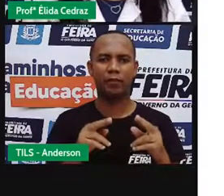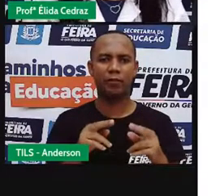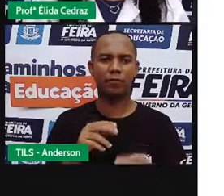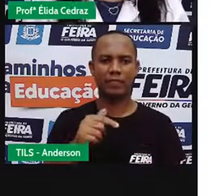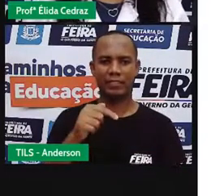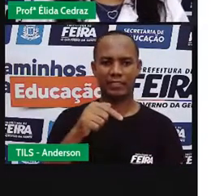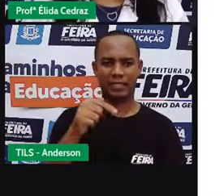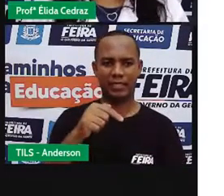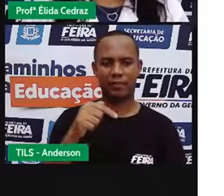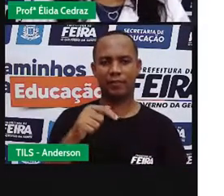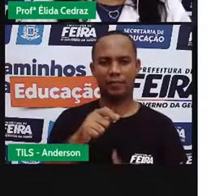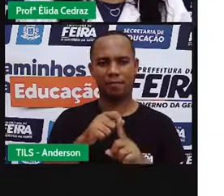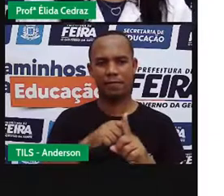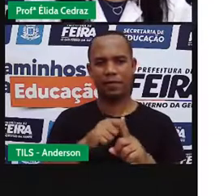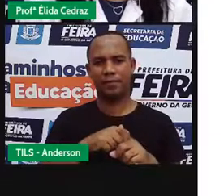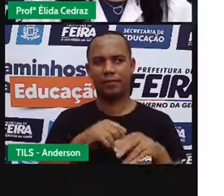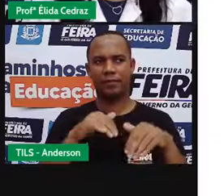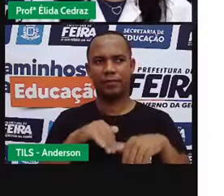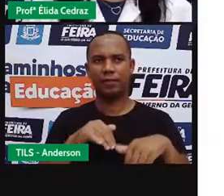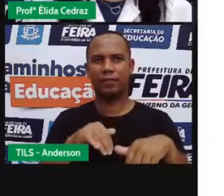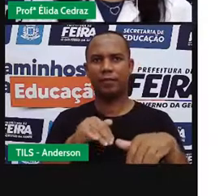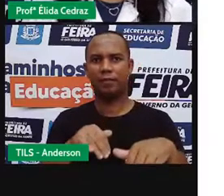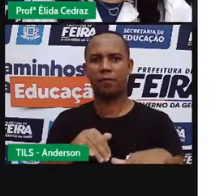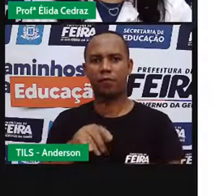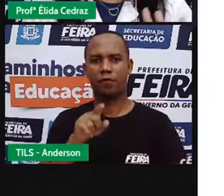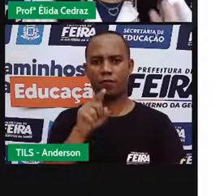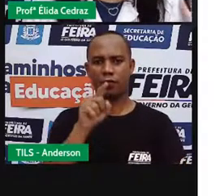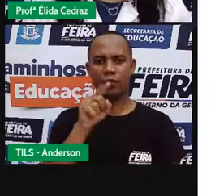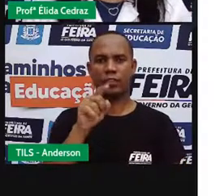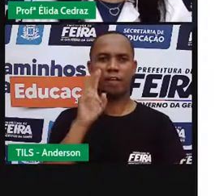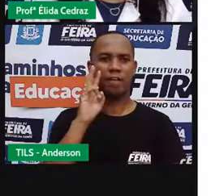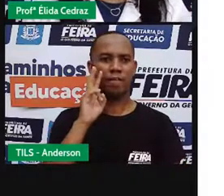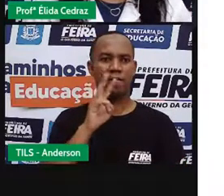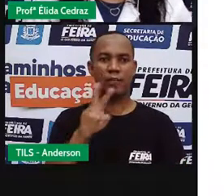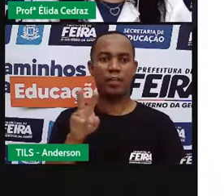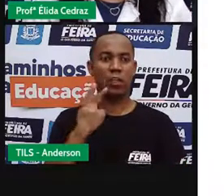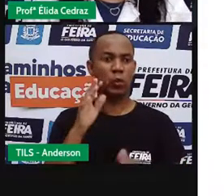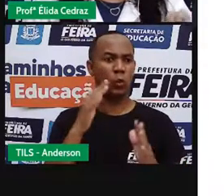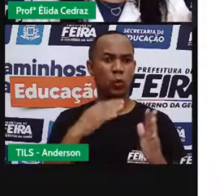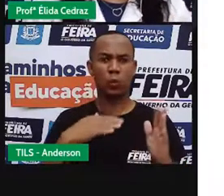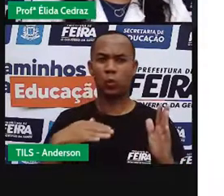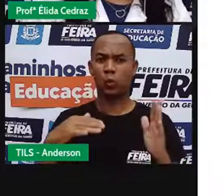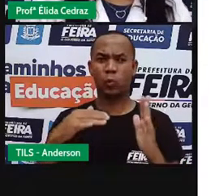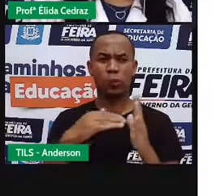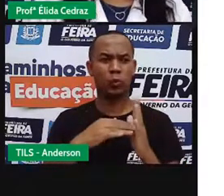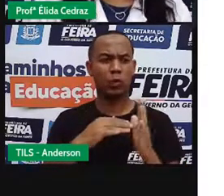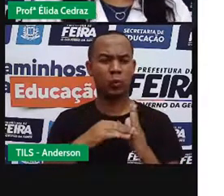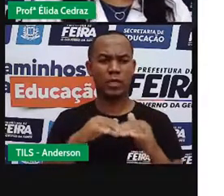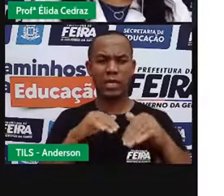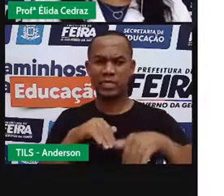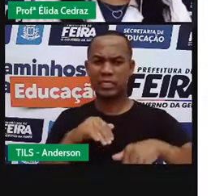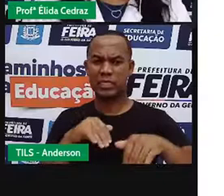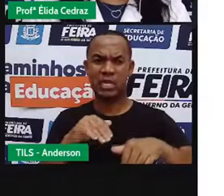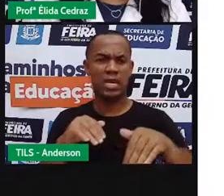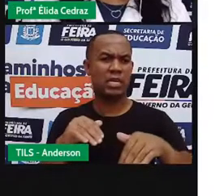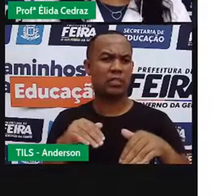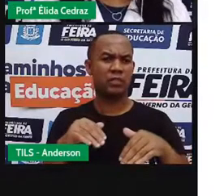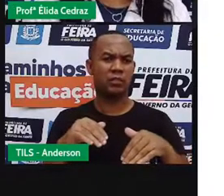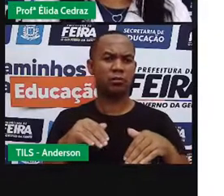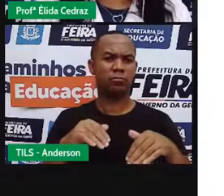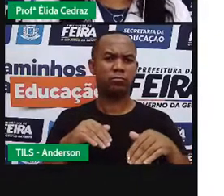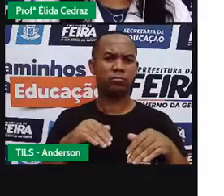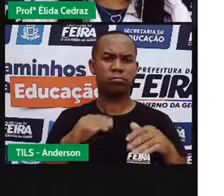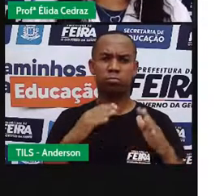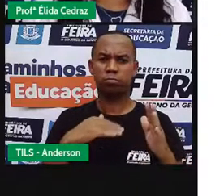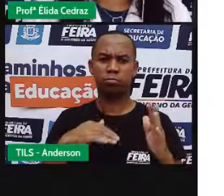quando nós vamos ao desfile e você vê todas as forças armadas, o exército, a marinha, a